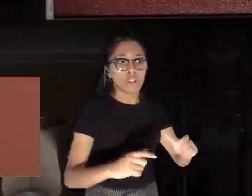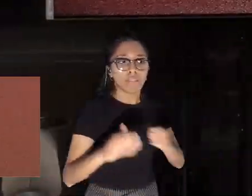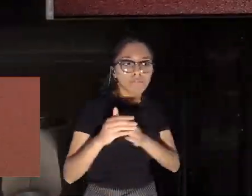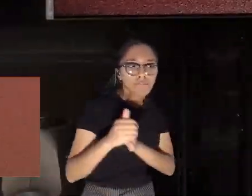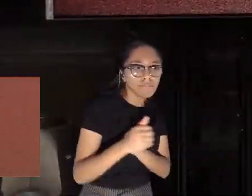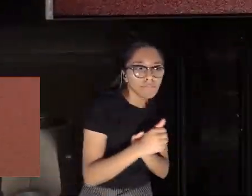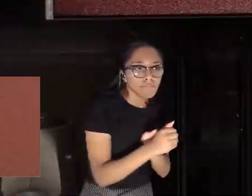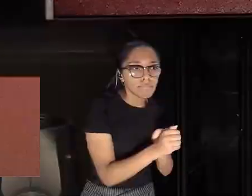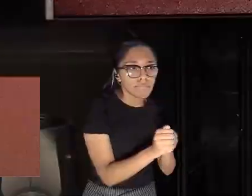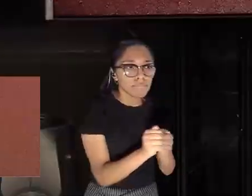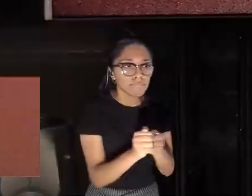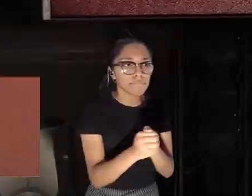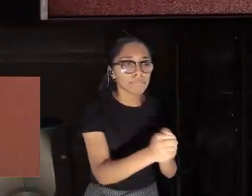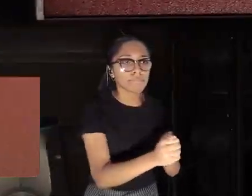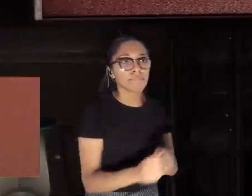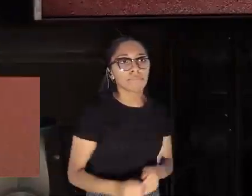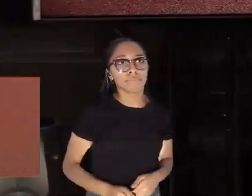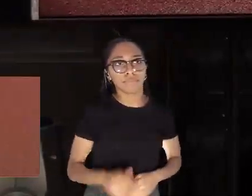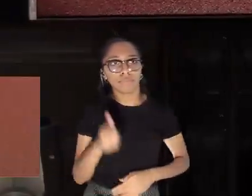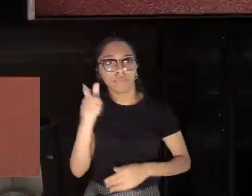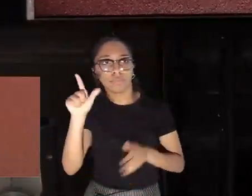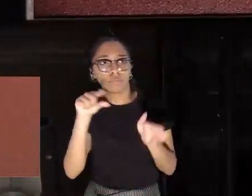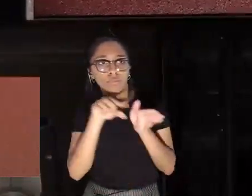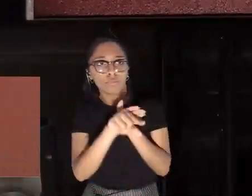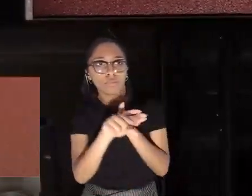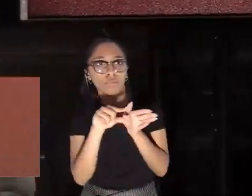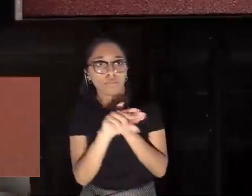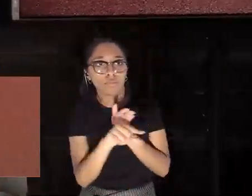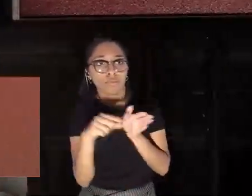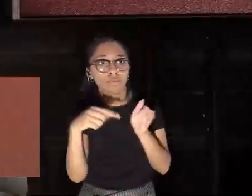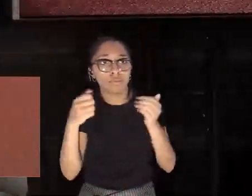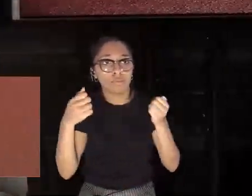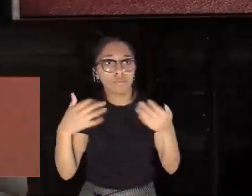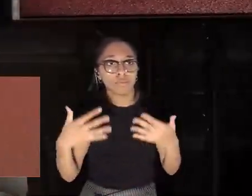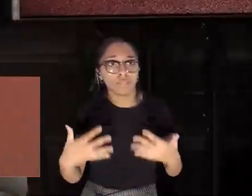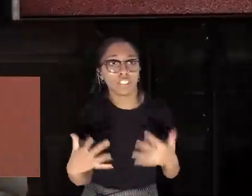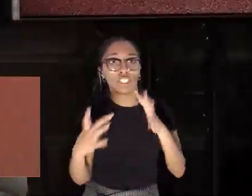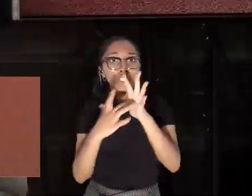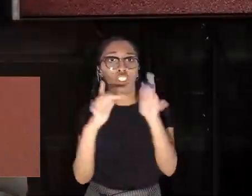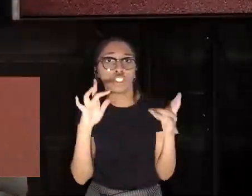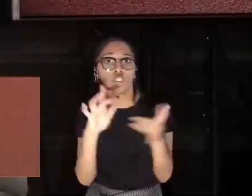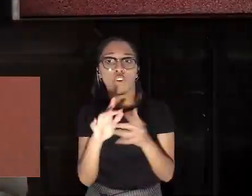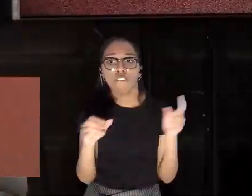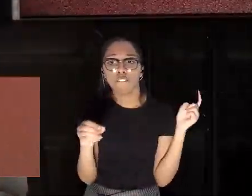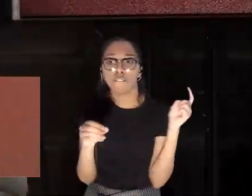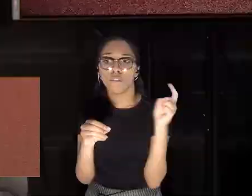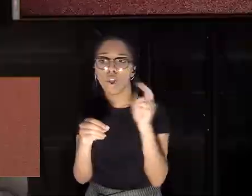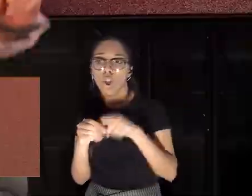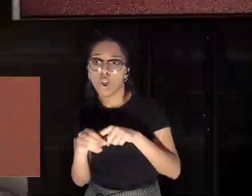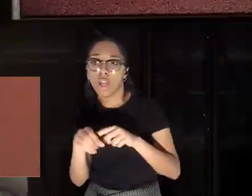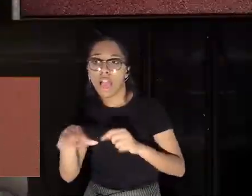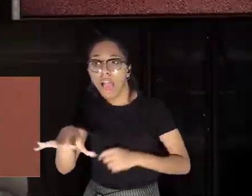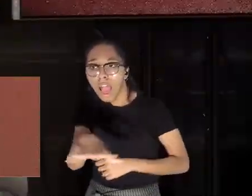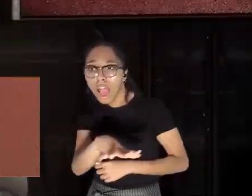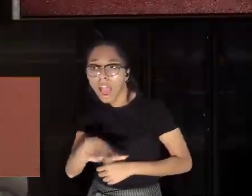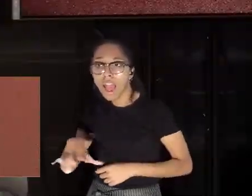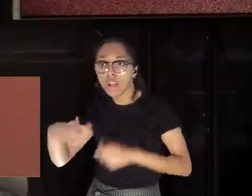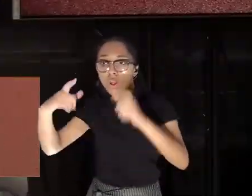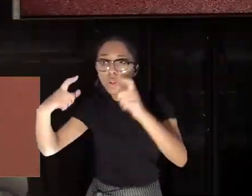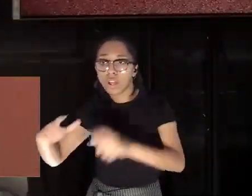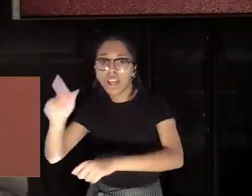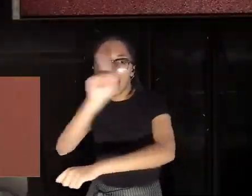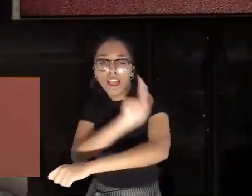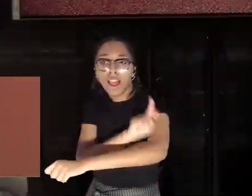voltou para Galiléia. Como? Como? No poder do Espírito. E por toda aquela